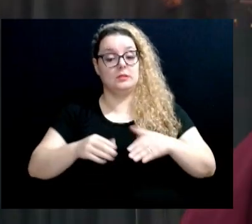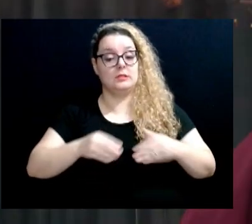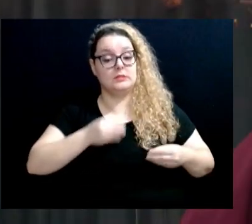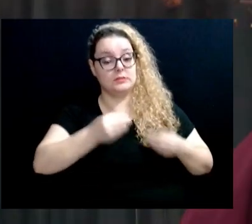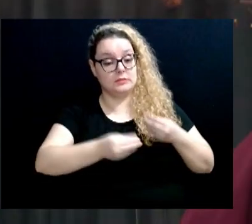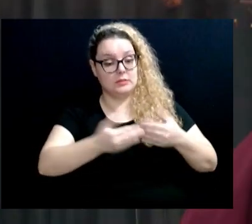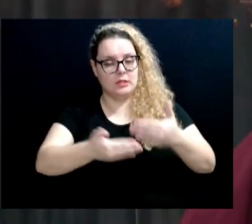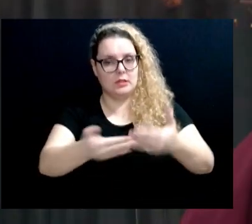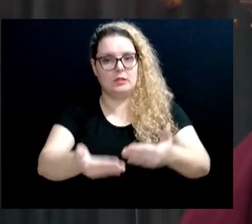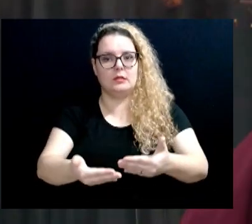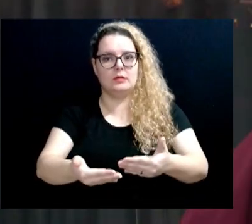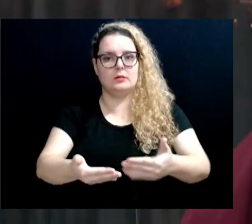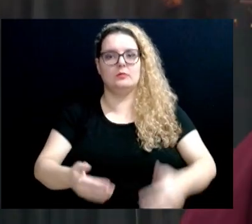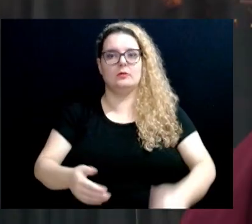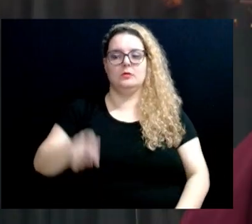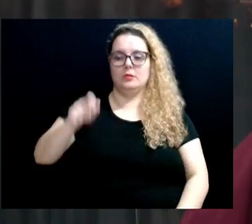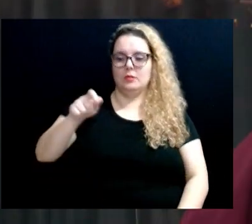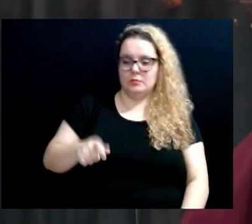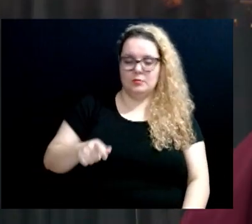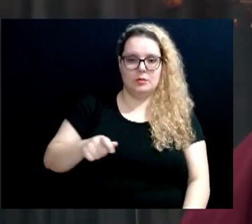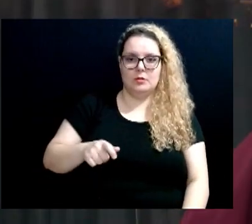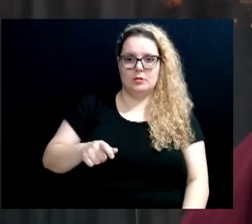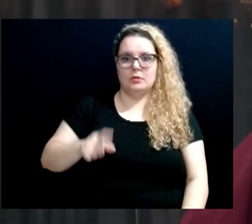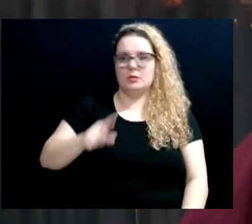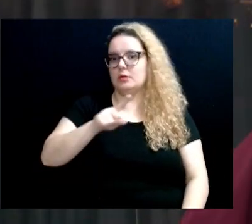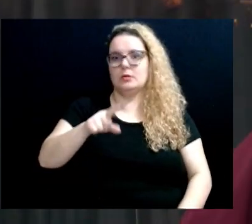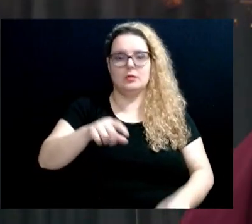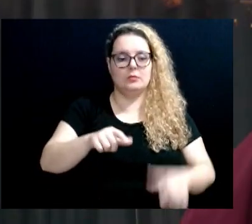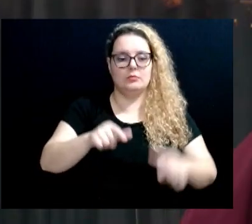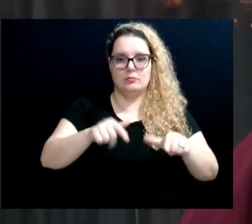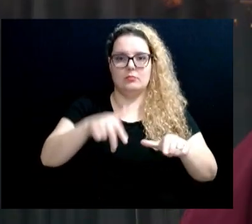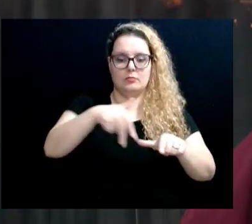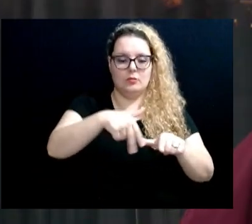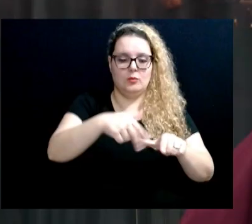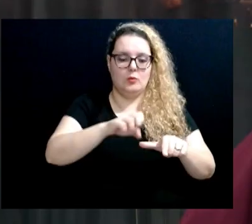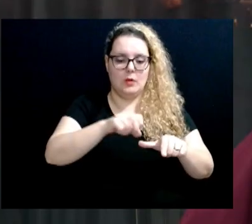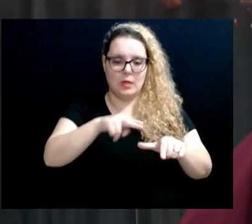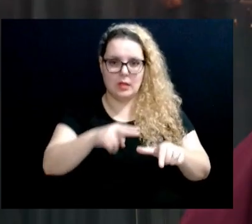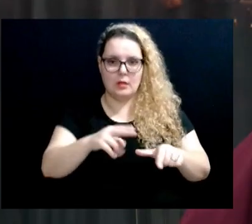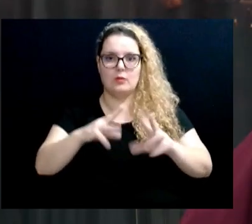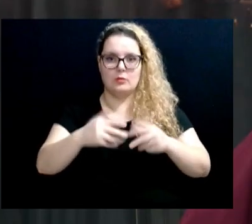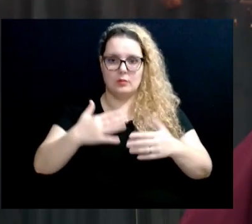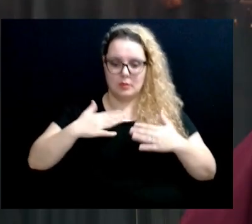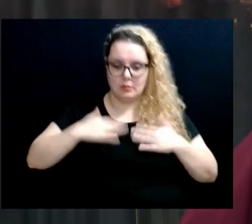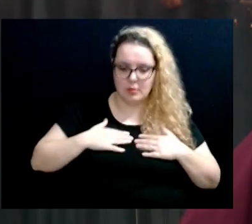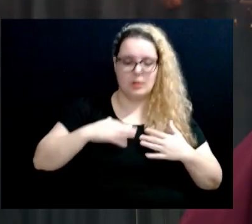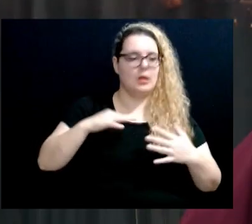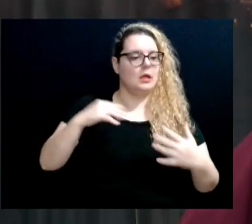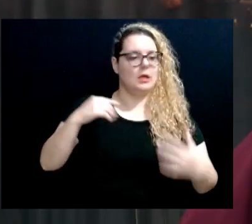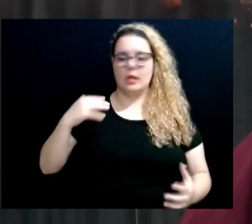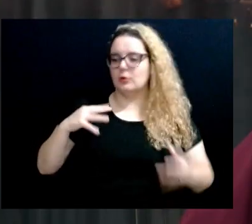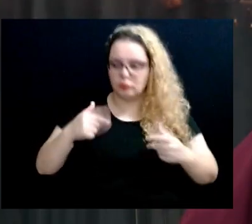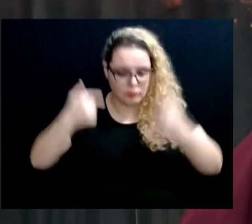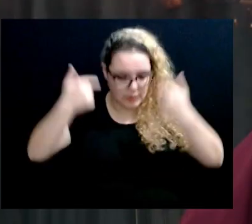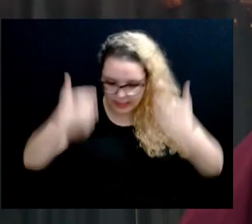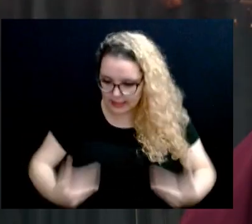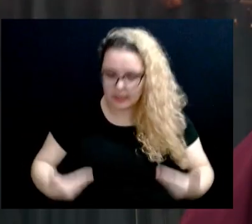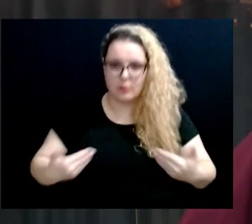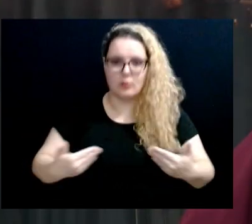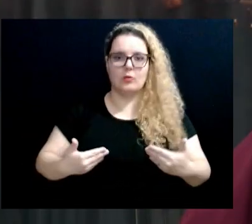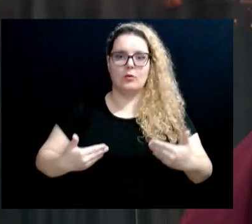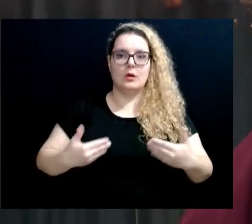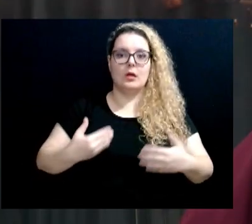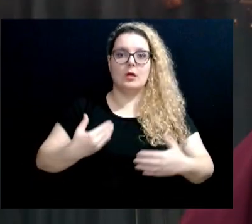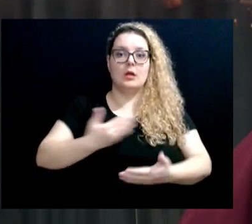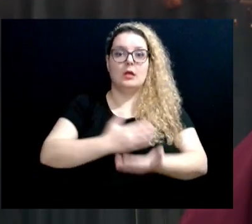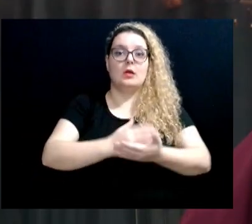a pessoa não sai desse lugar do eu, tudo sobre mim, tudo é sobre mim, e passa a olhar para o outro também, né?